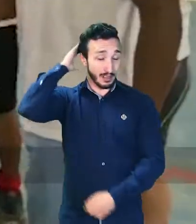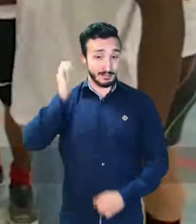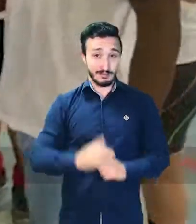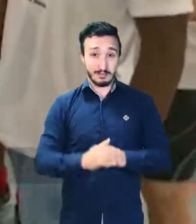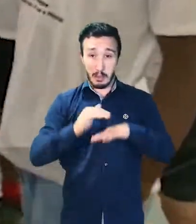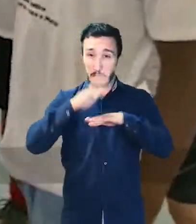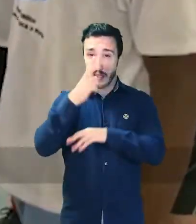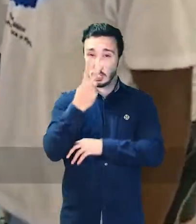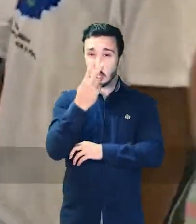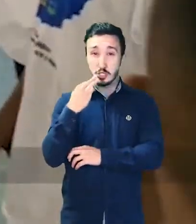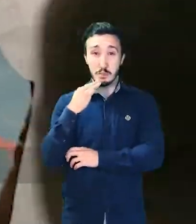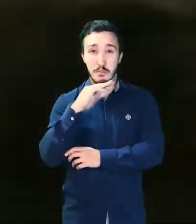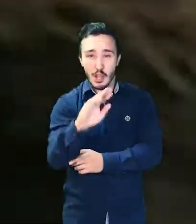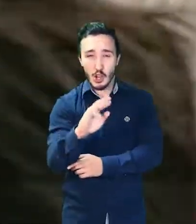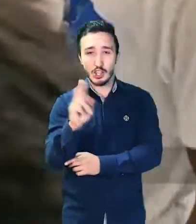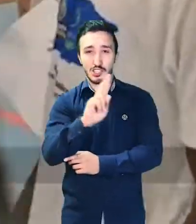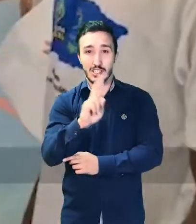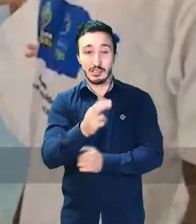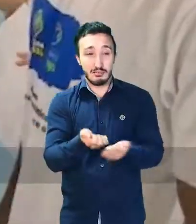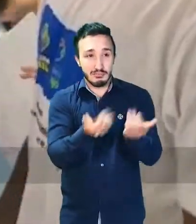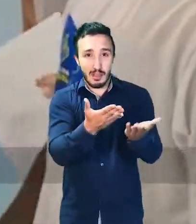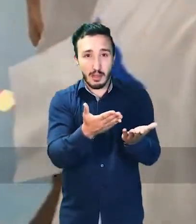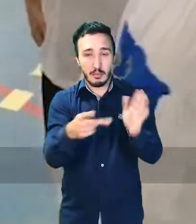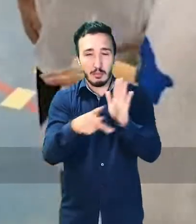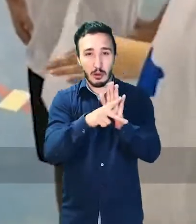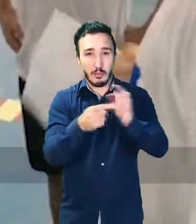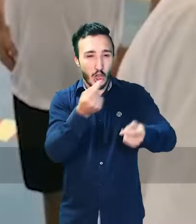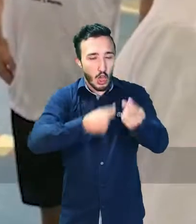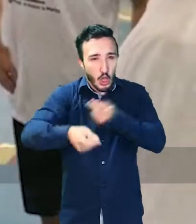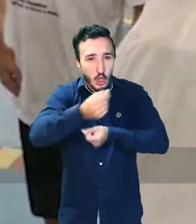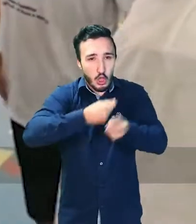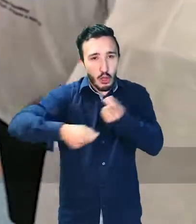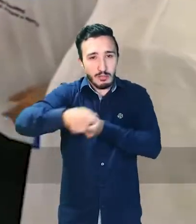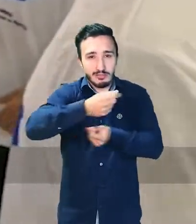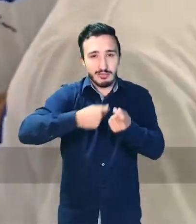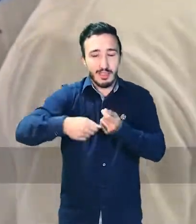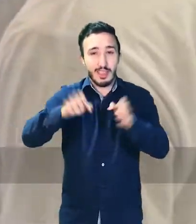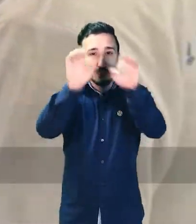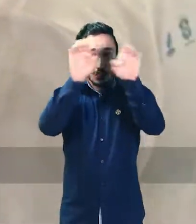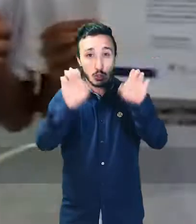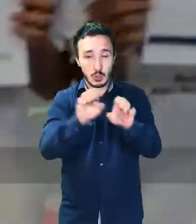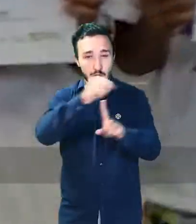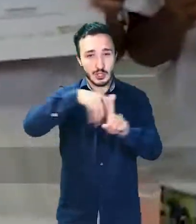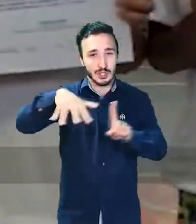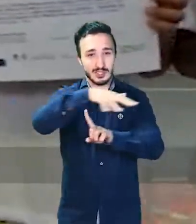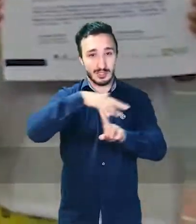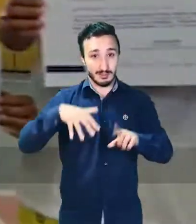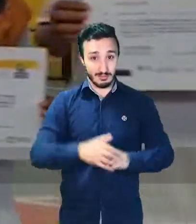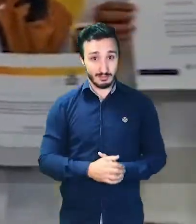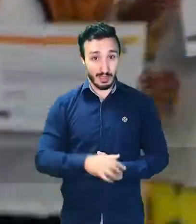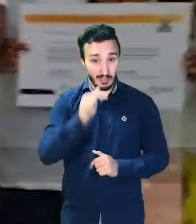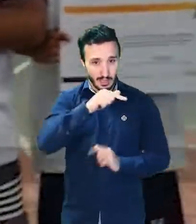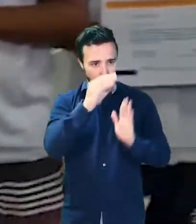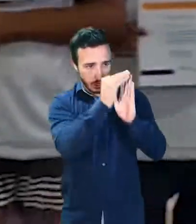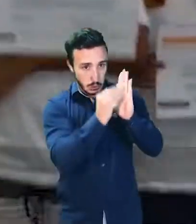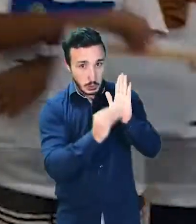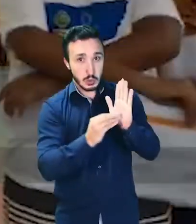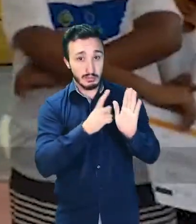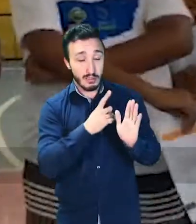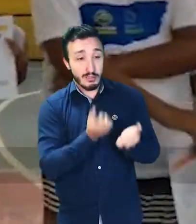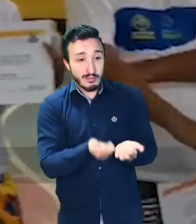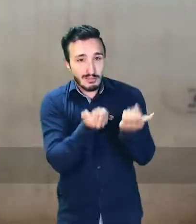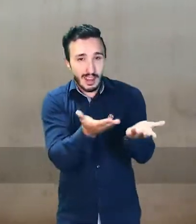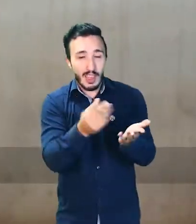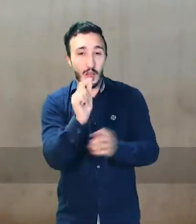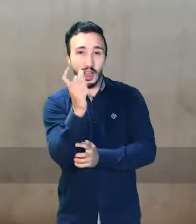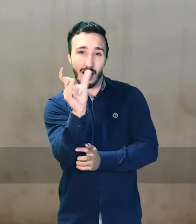2 milhões de reais investidos em bioeconomia, economia circular e infraestrutura social. Durante a agenda,